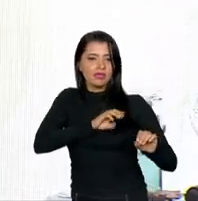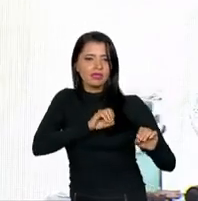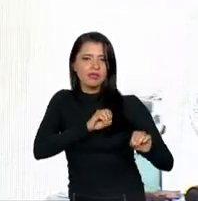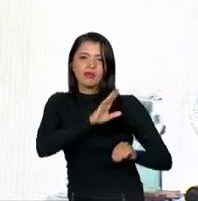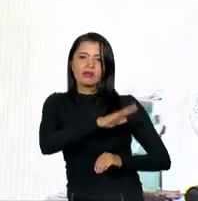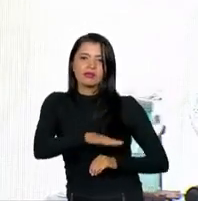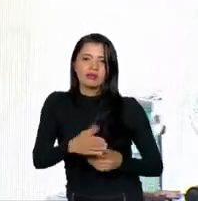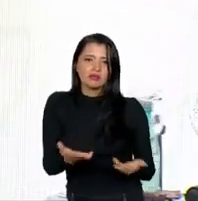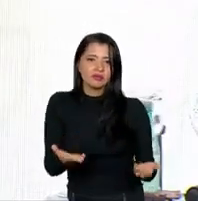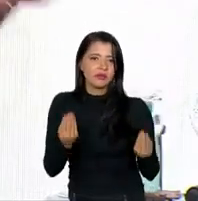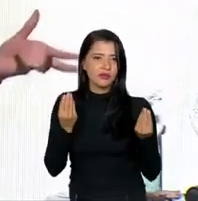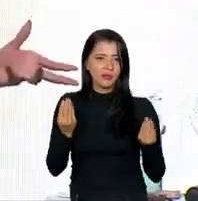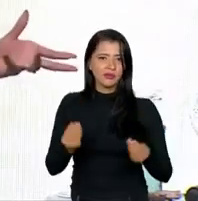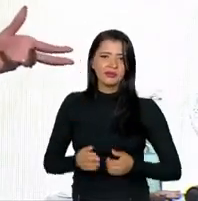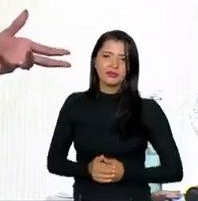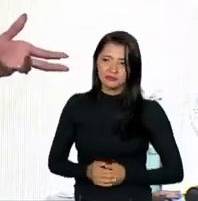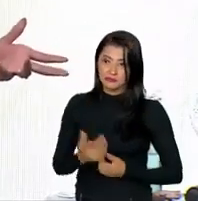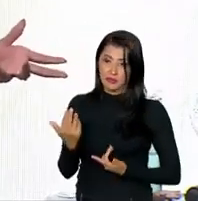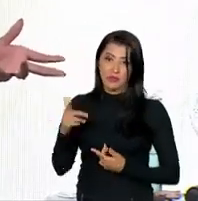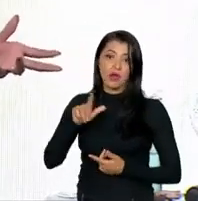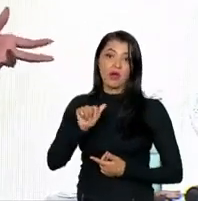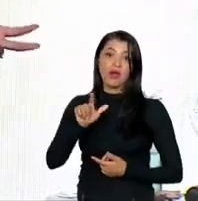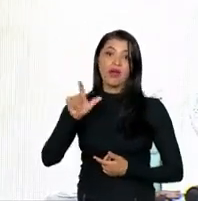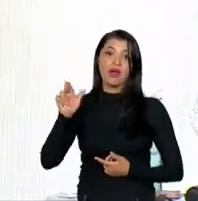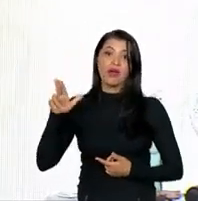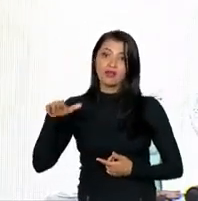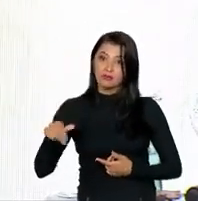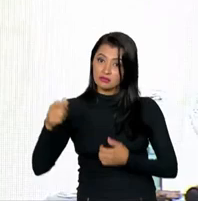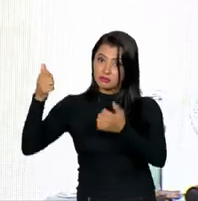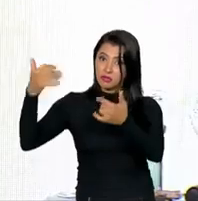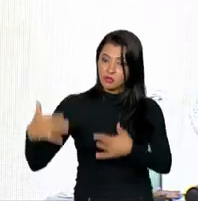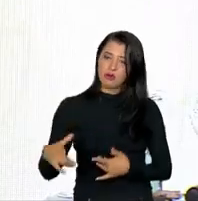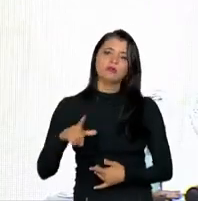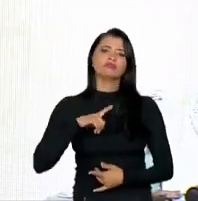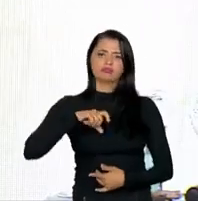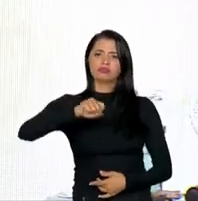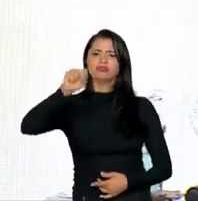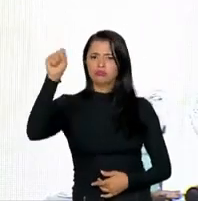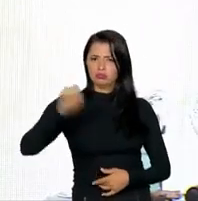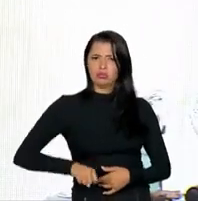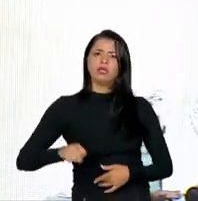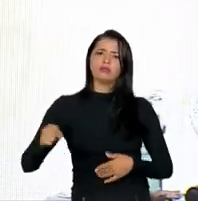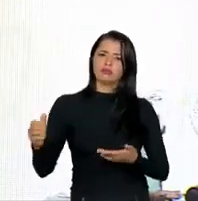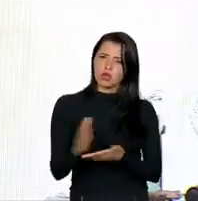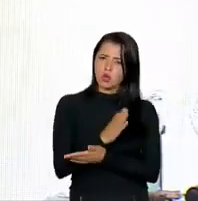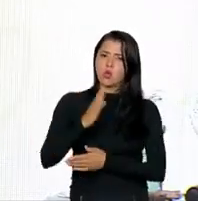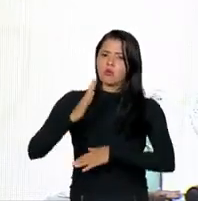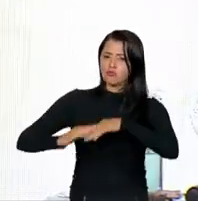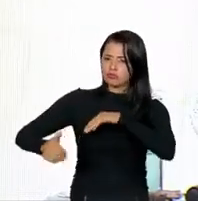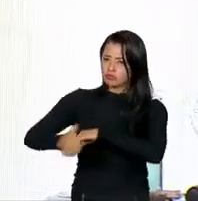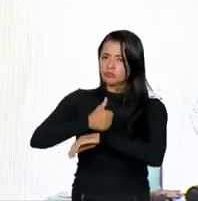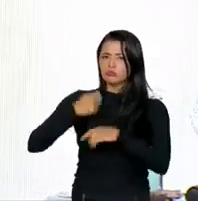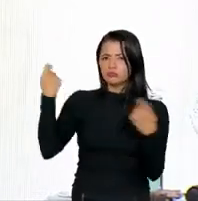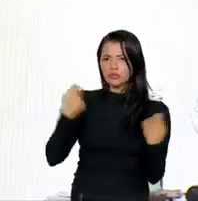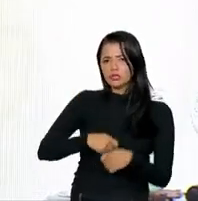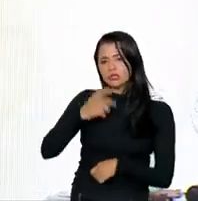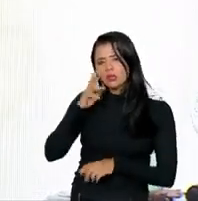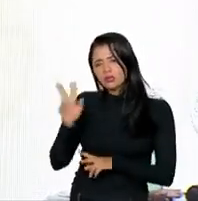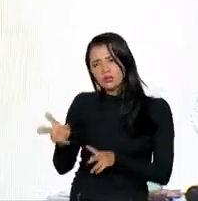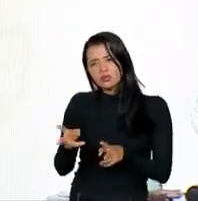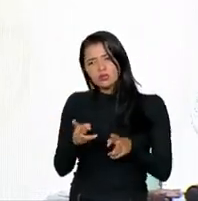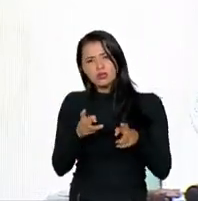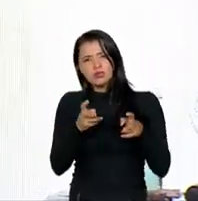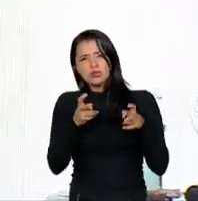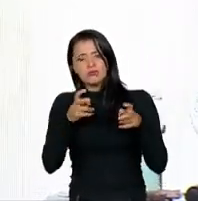nossas crianças. E como muito bem o Alan falou no começo, existem sim algumas profissões que a gente precisa olhar e pensar que é